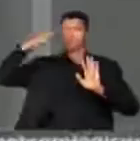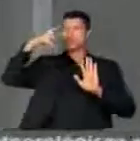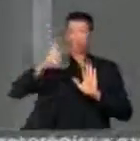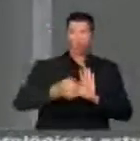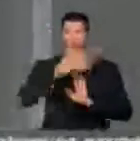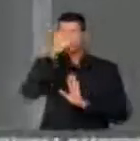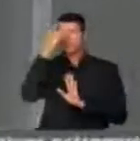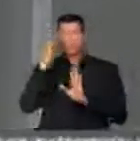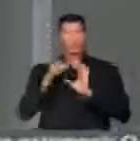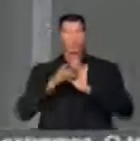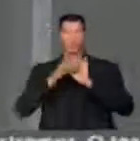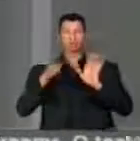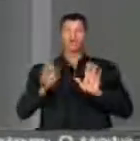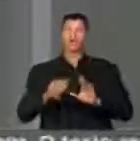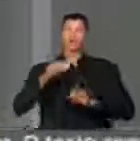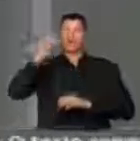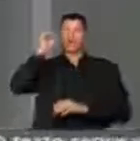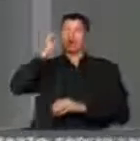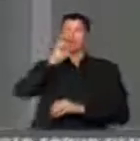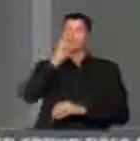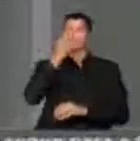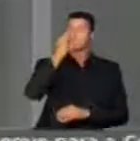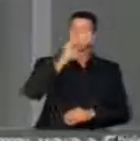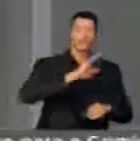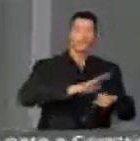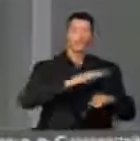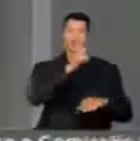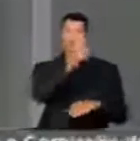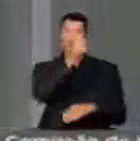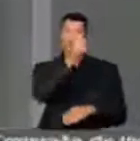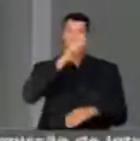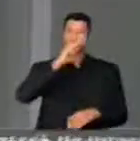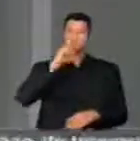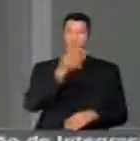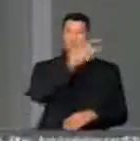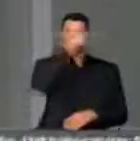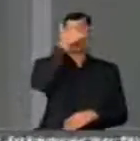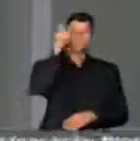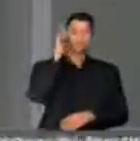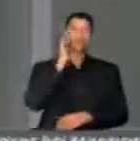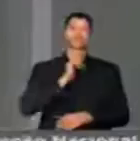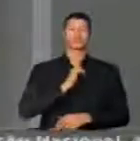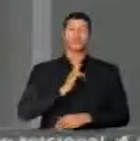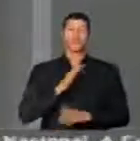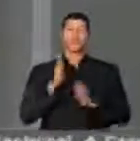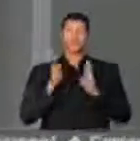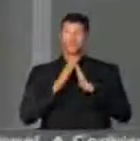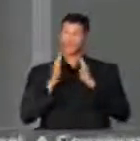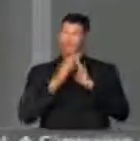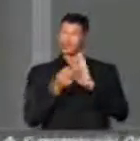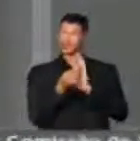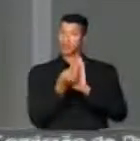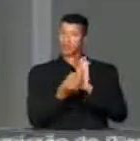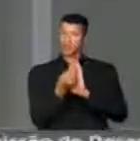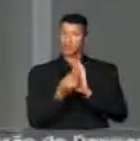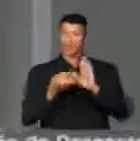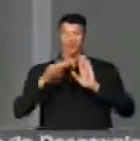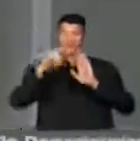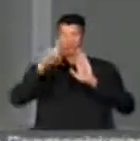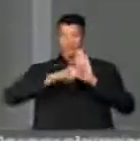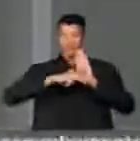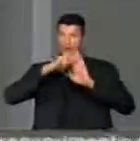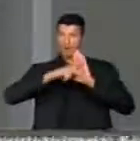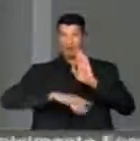permitiu levar energia elétrica para mais de 11 milhões de pessoas, o Minha Casa Minha Vida, maior programa